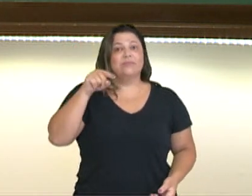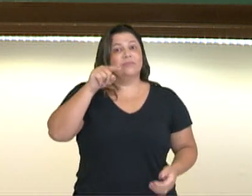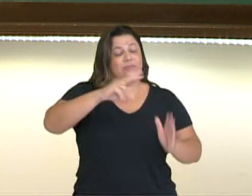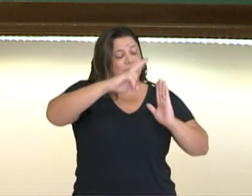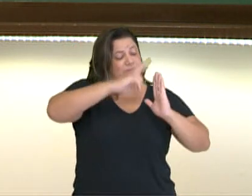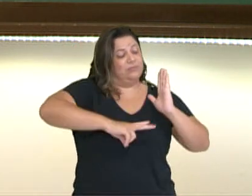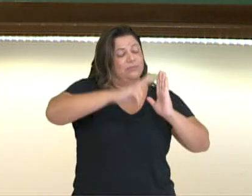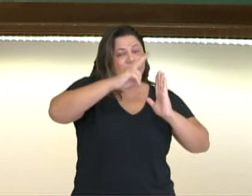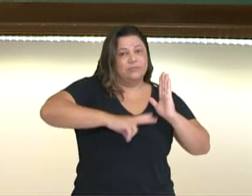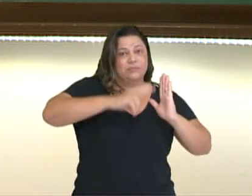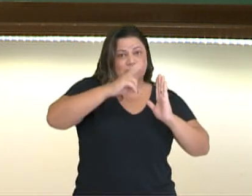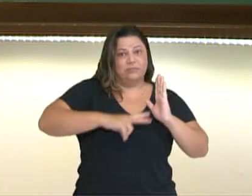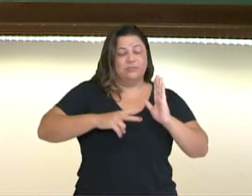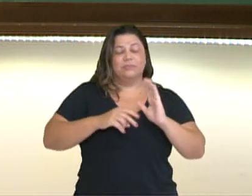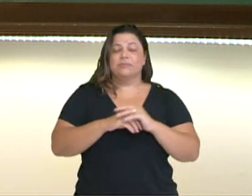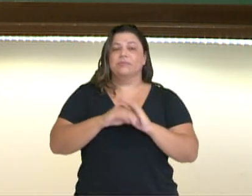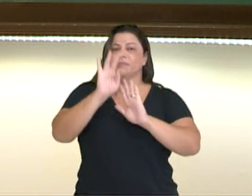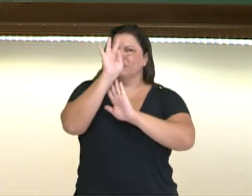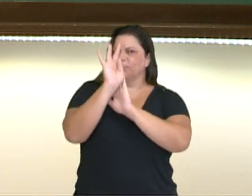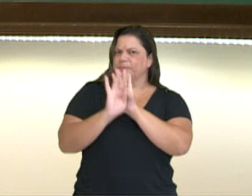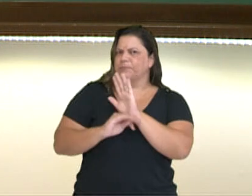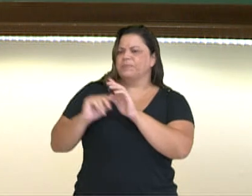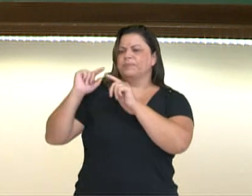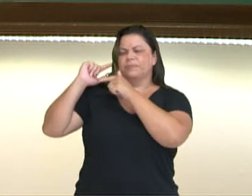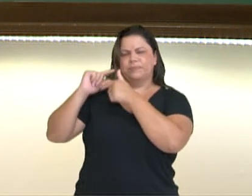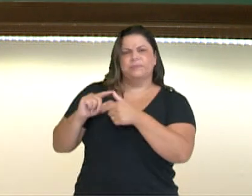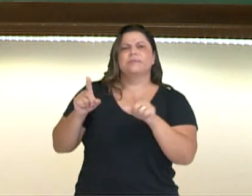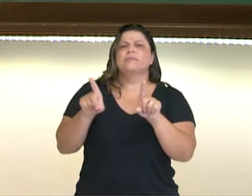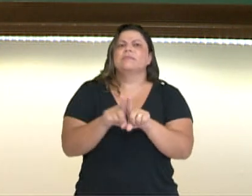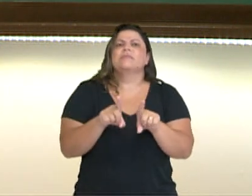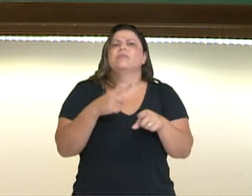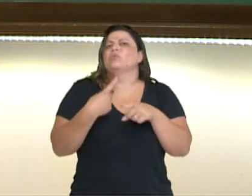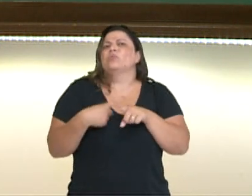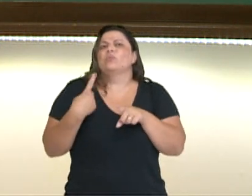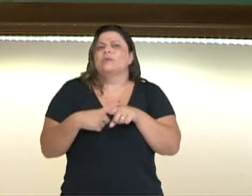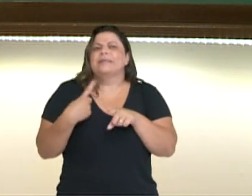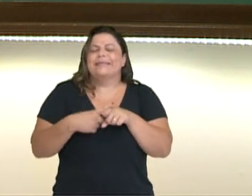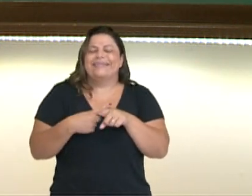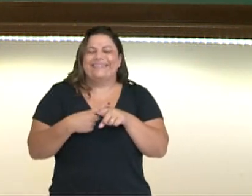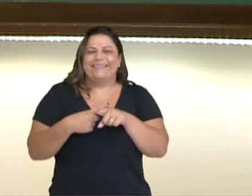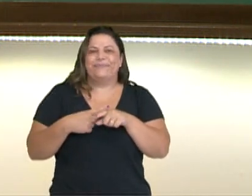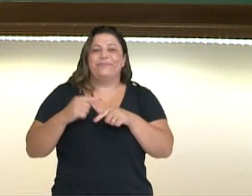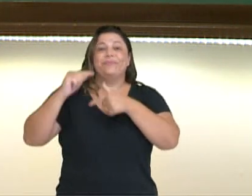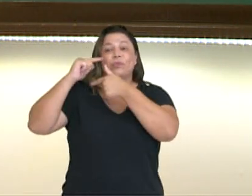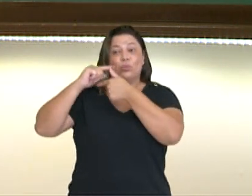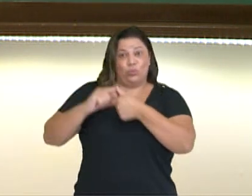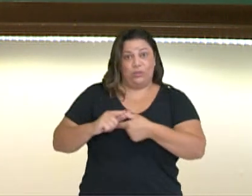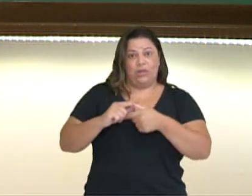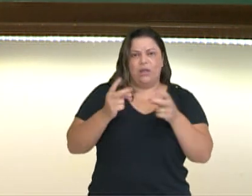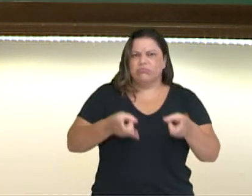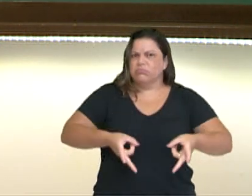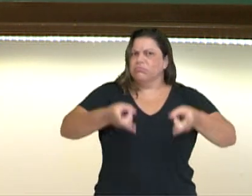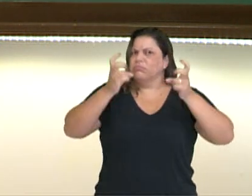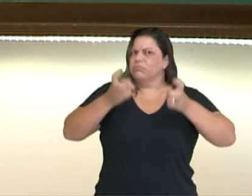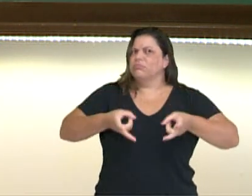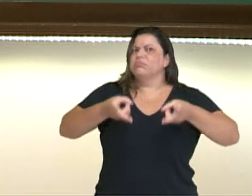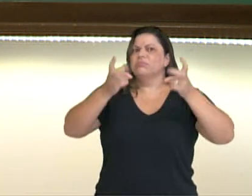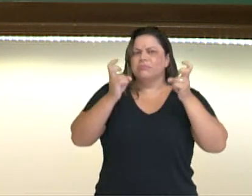lendo textos clássicos, porque no texto clássico você vai conseguir perceber